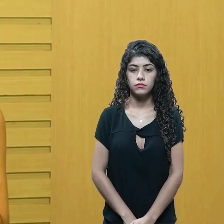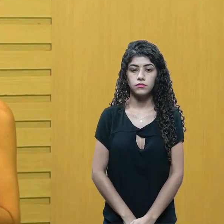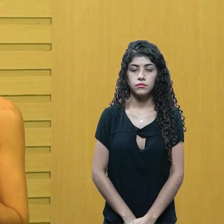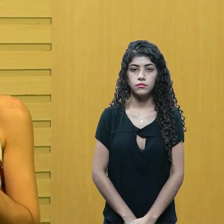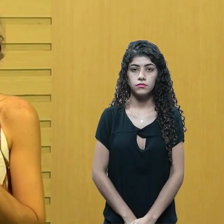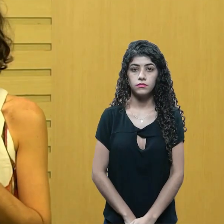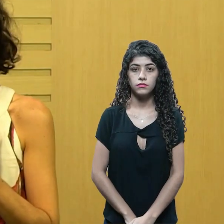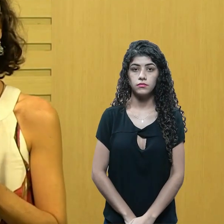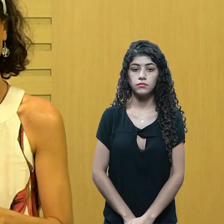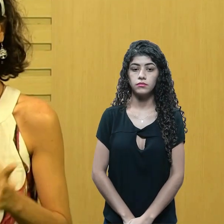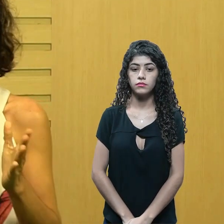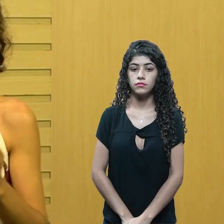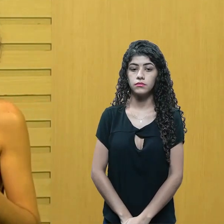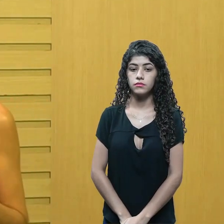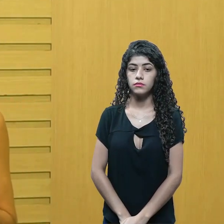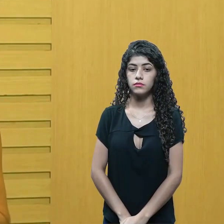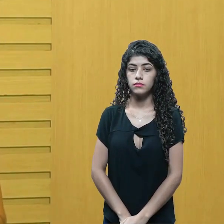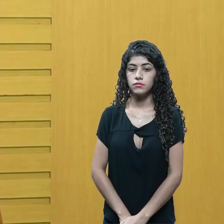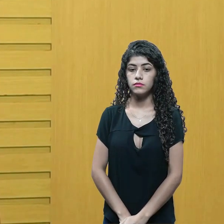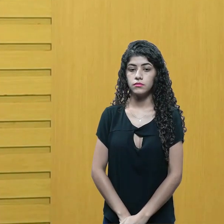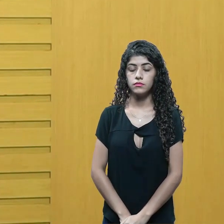mal.